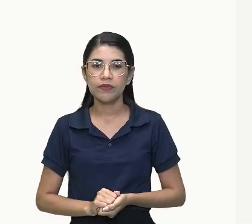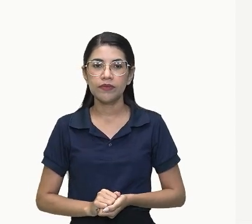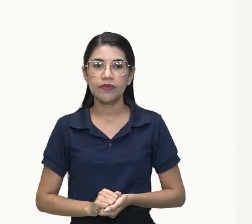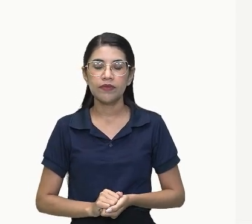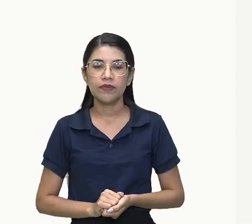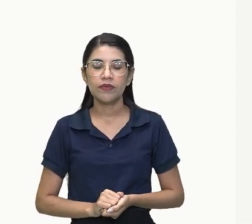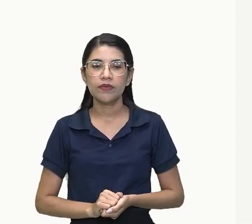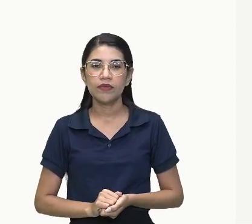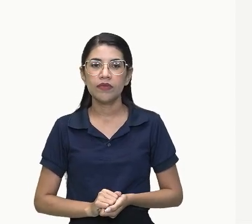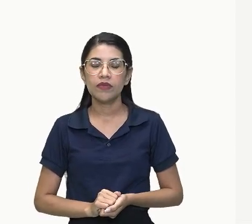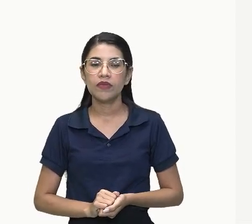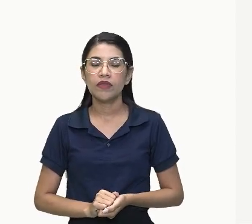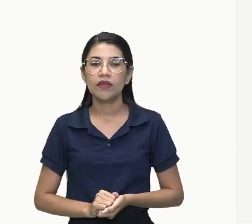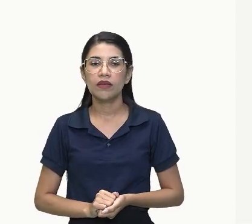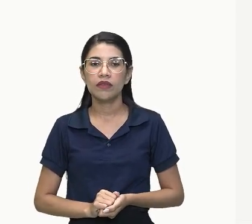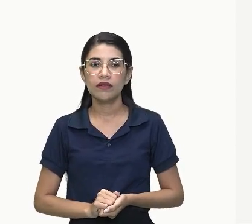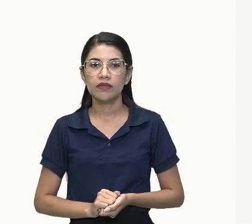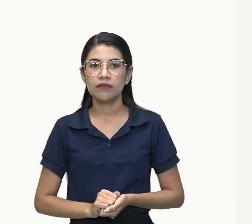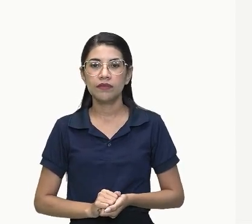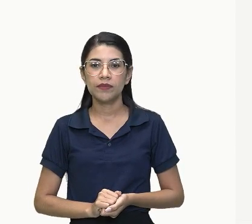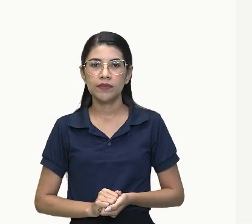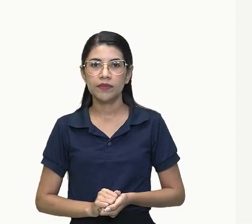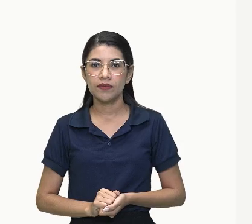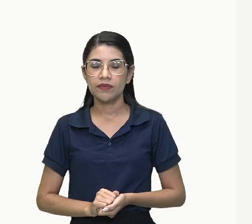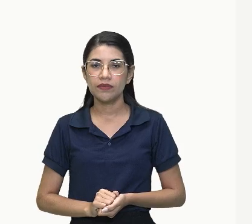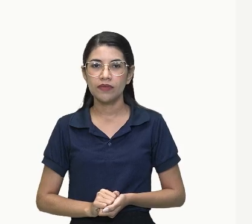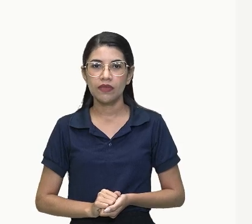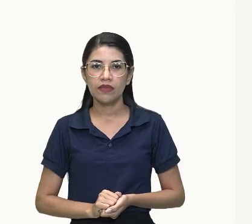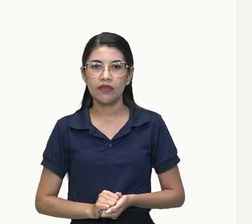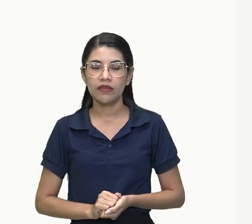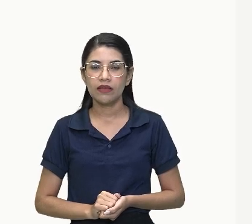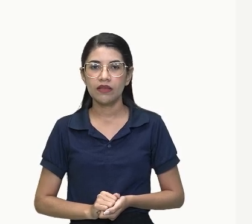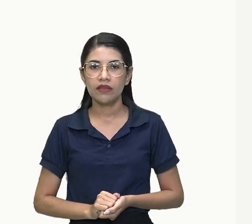Vamos reposicionar, tá,